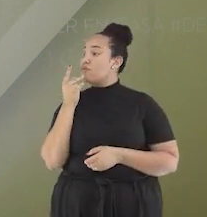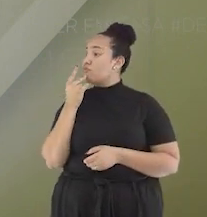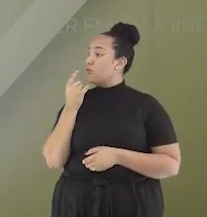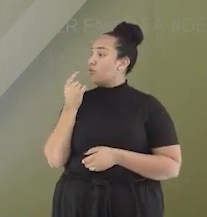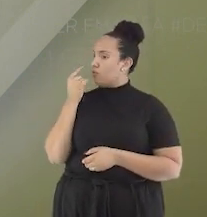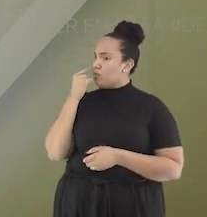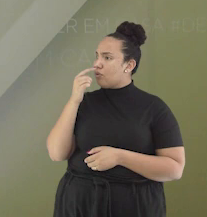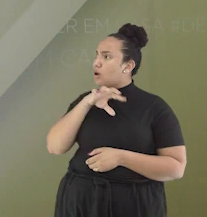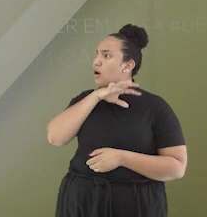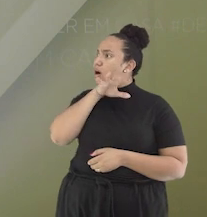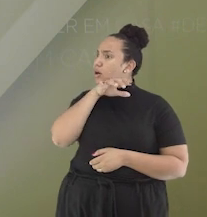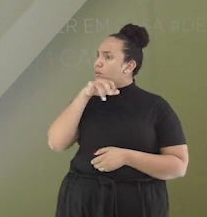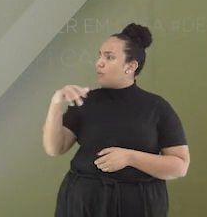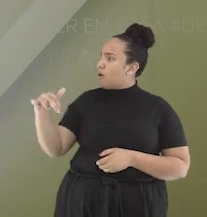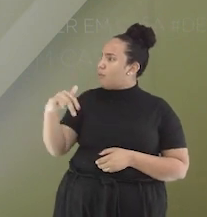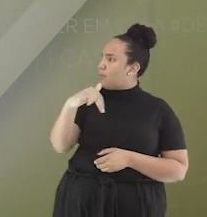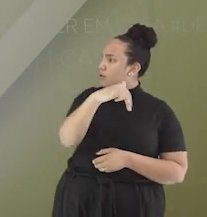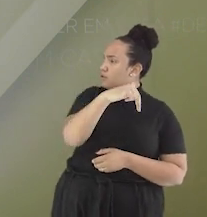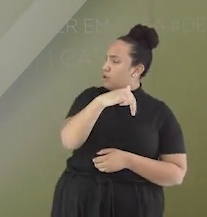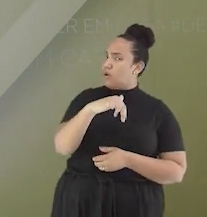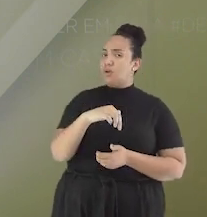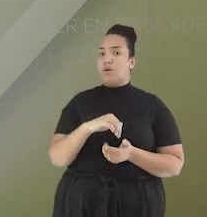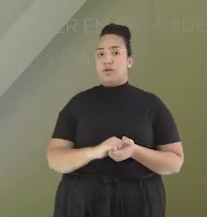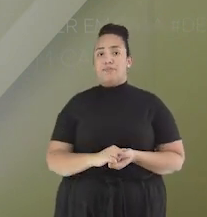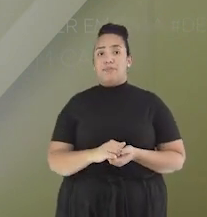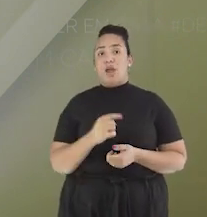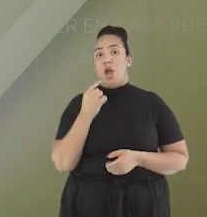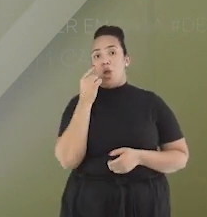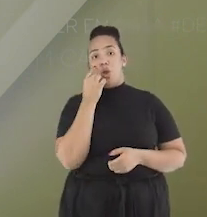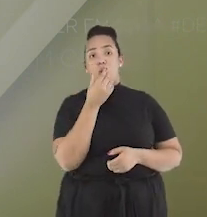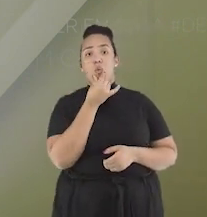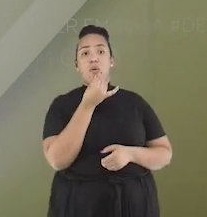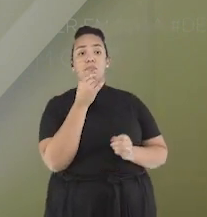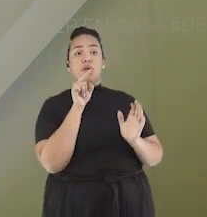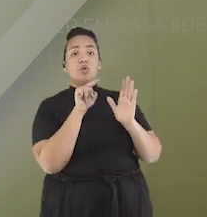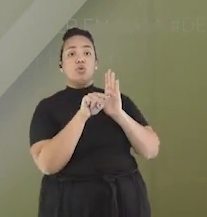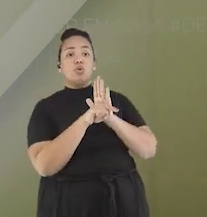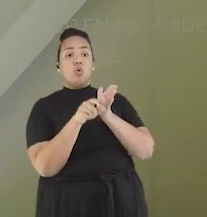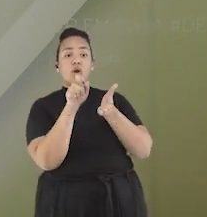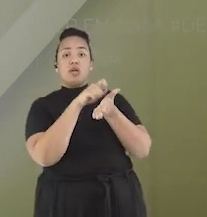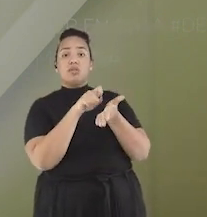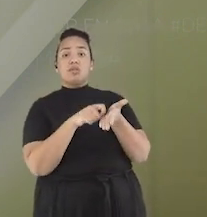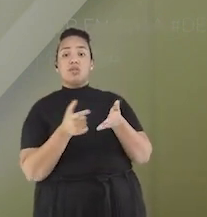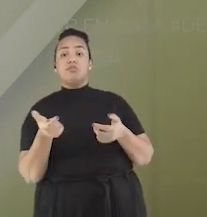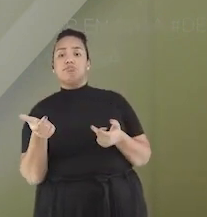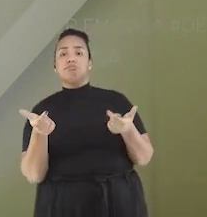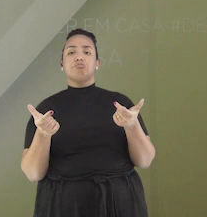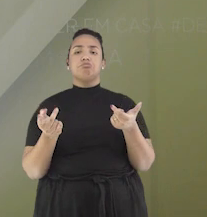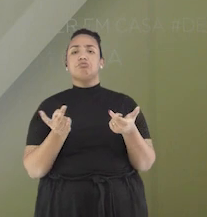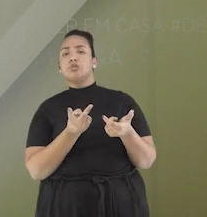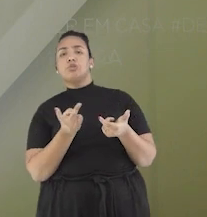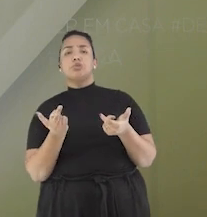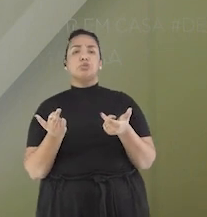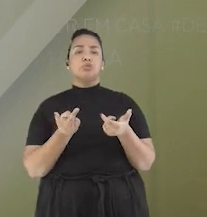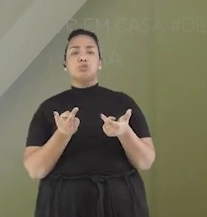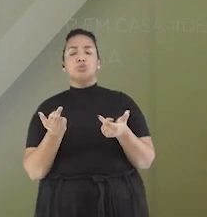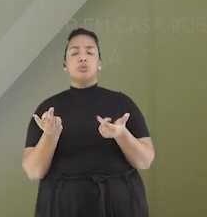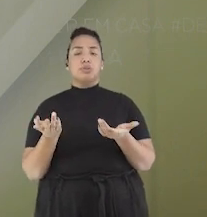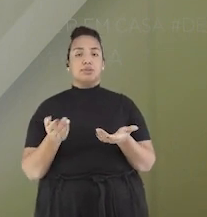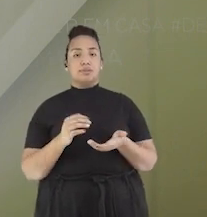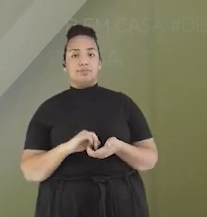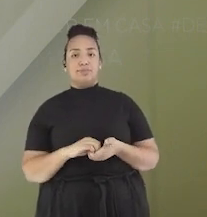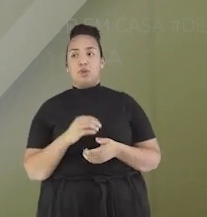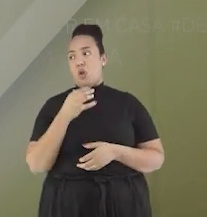carro. Um dos compadres falou, passou um lagarto ali. O outro perguntou,